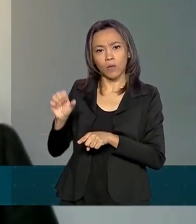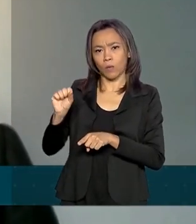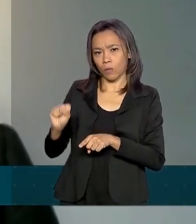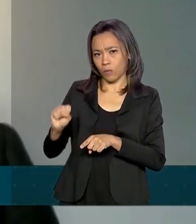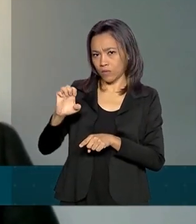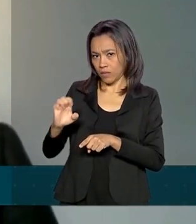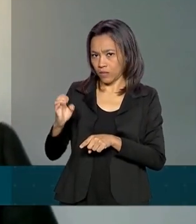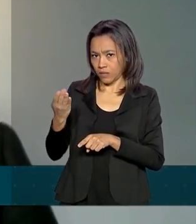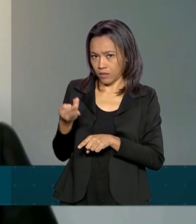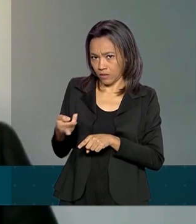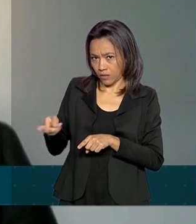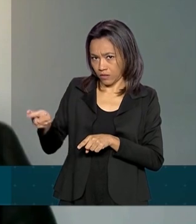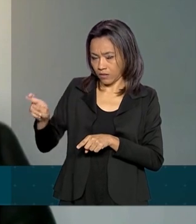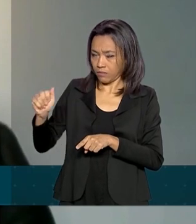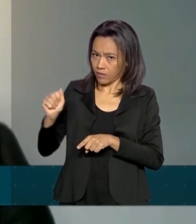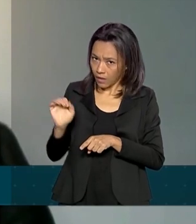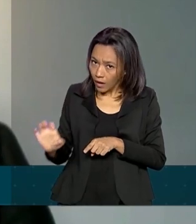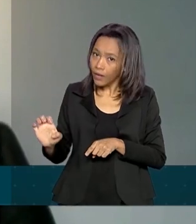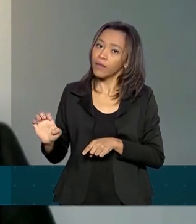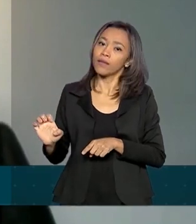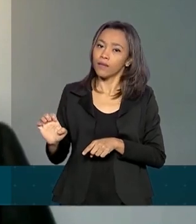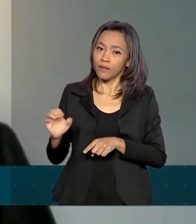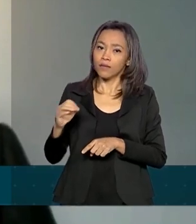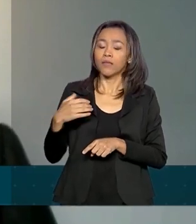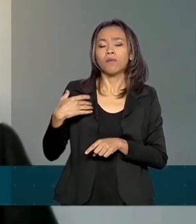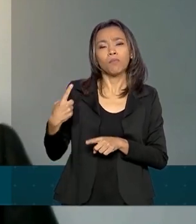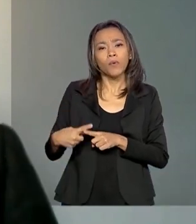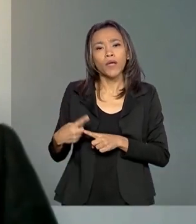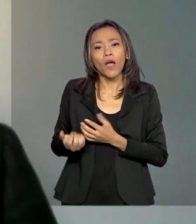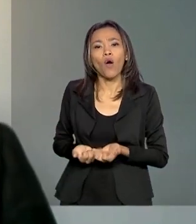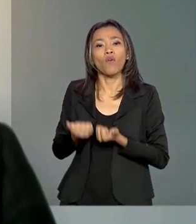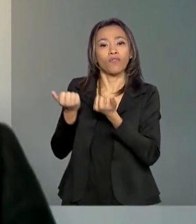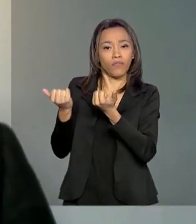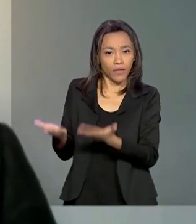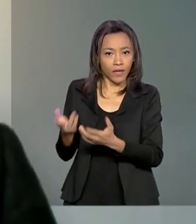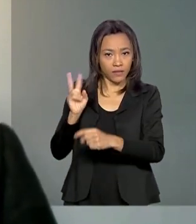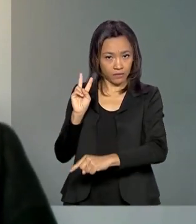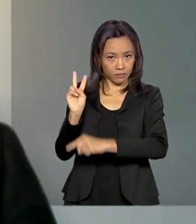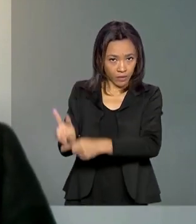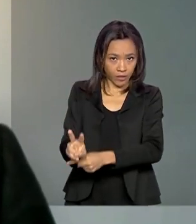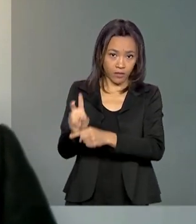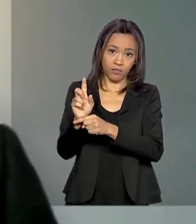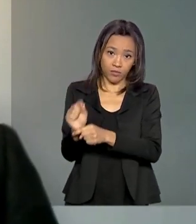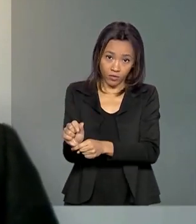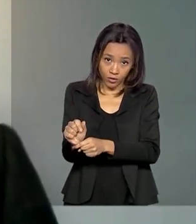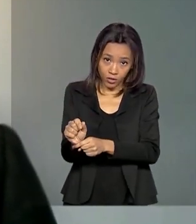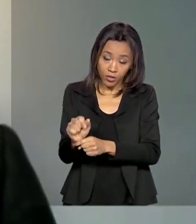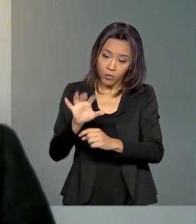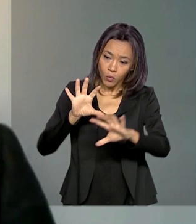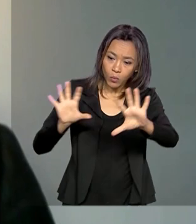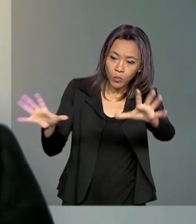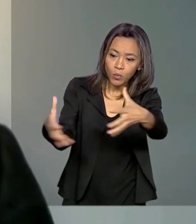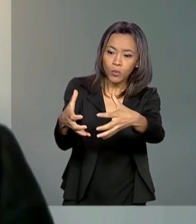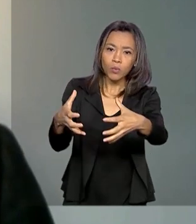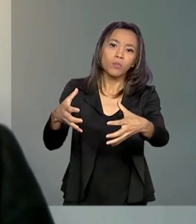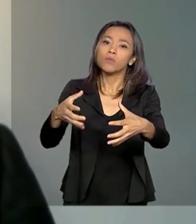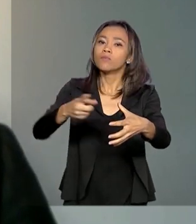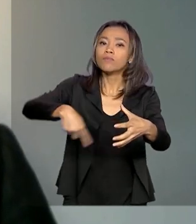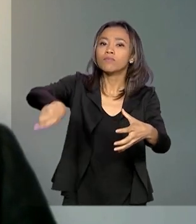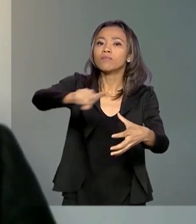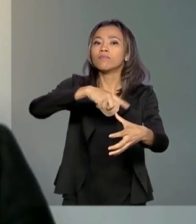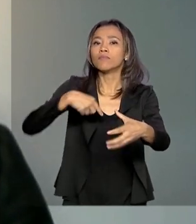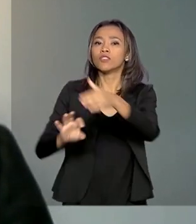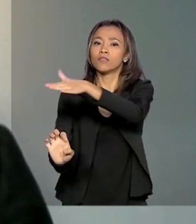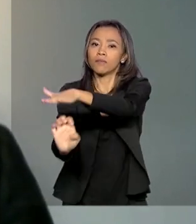importante porque oferece o crédito para uma parcela, um segmento da economia